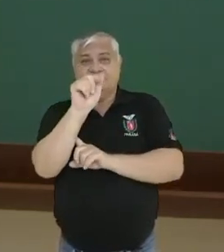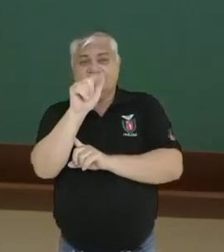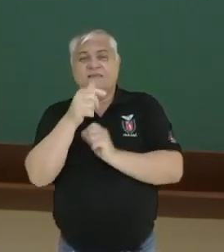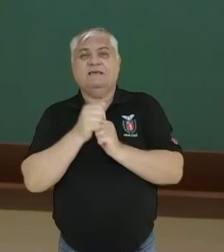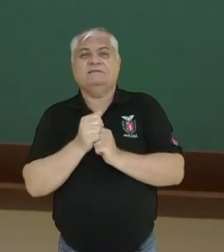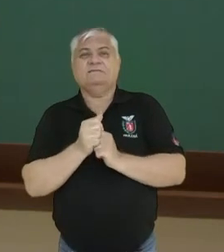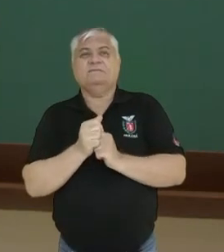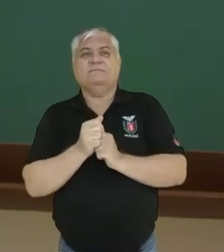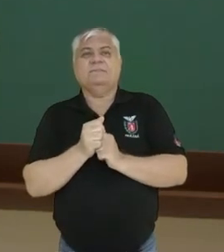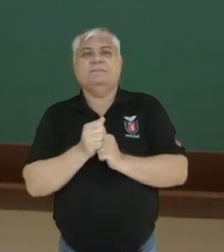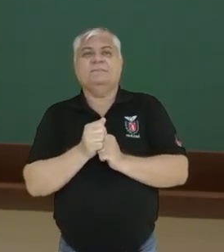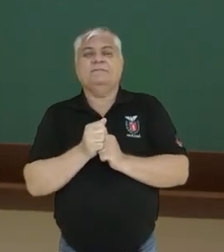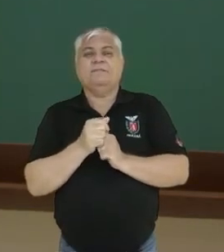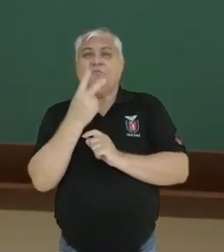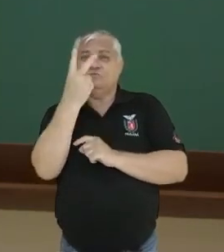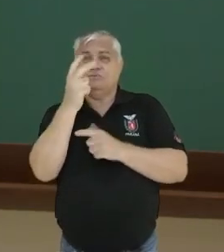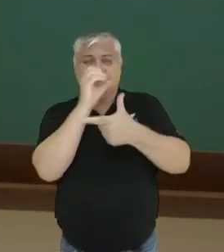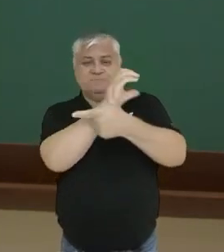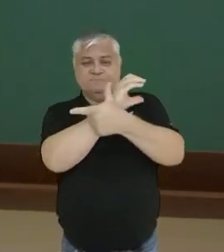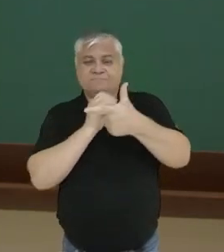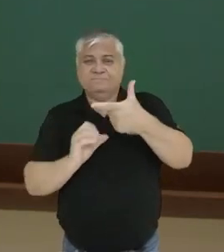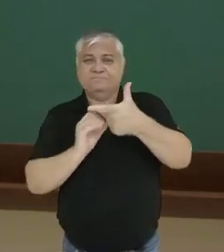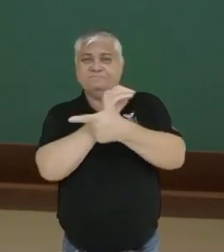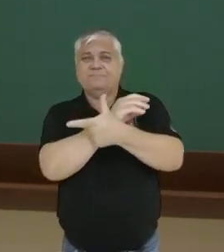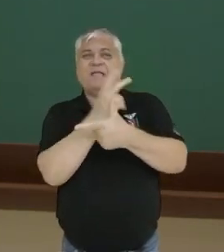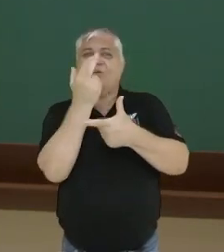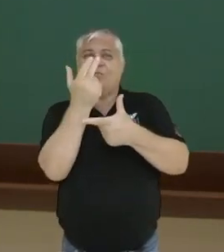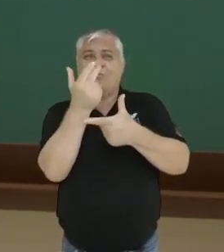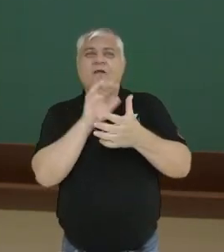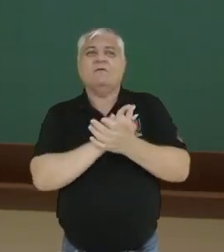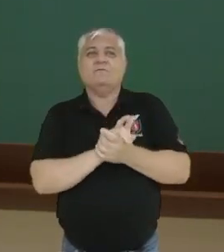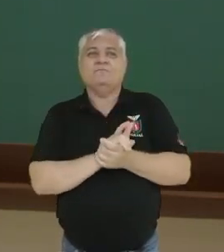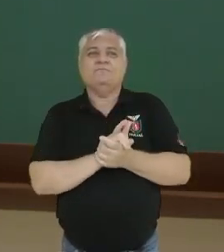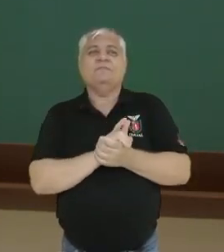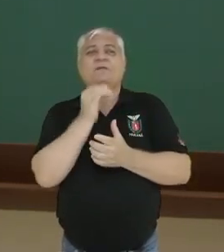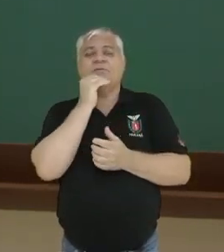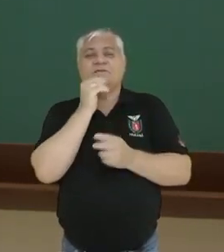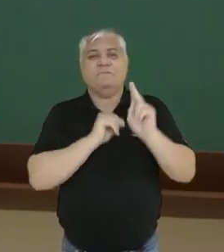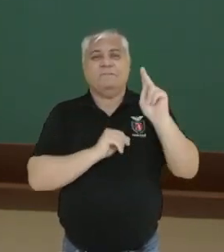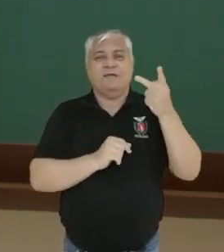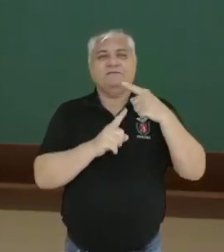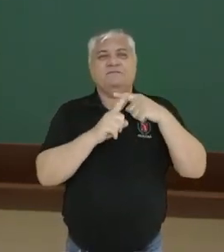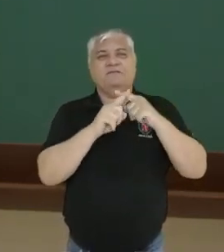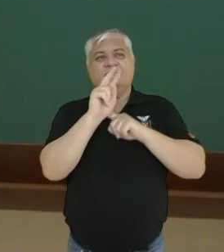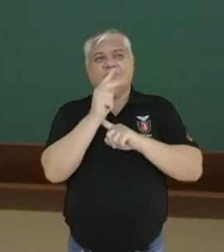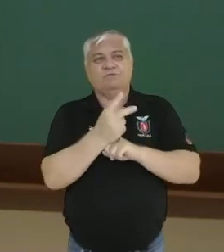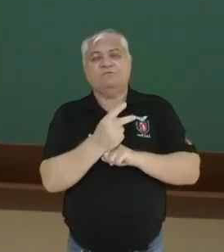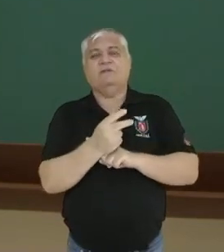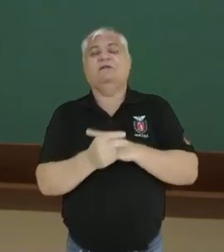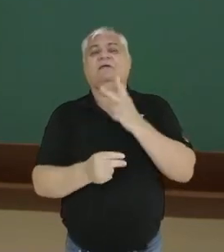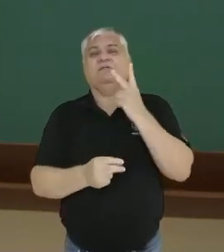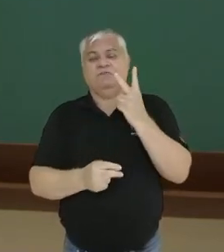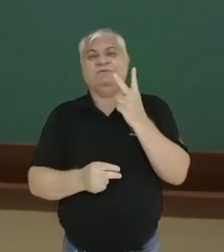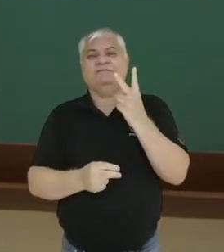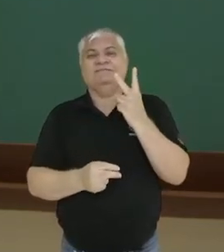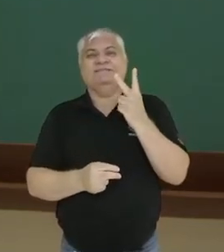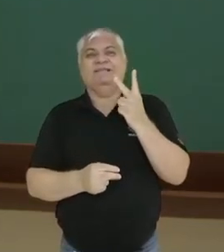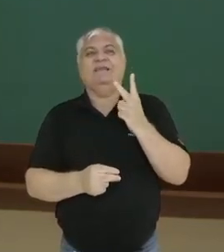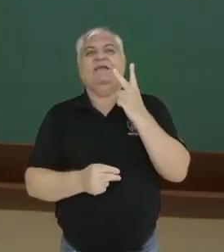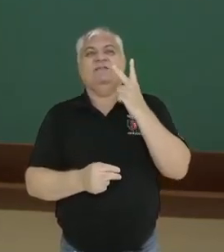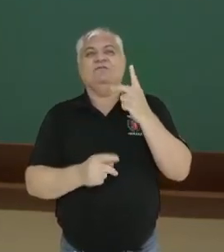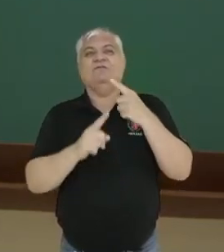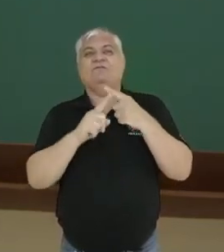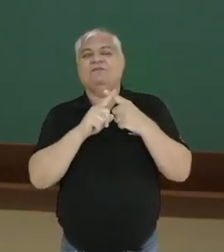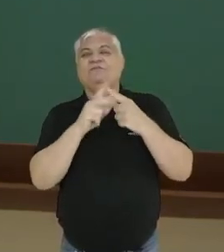também é, ou seja, os dois catetos desse triângulo são iguais. Então, para calcular a área, base vezes altura sobre 2. 2 vezes 2,